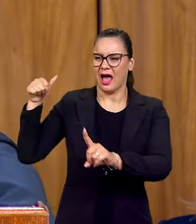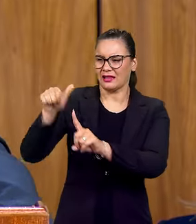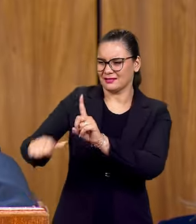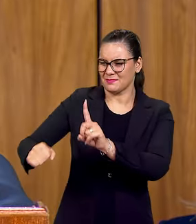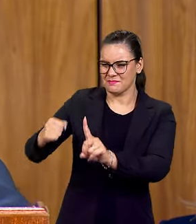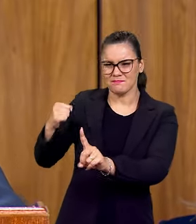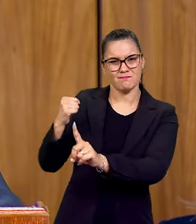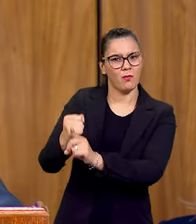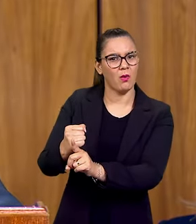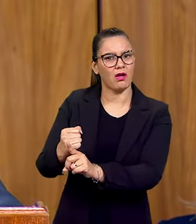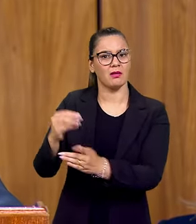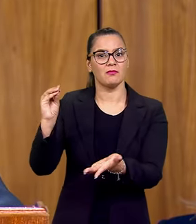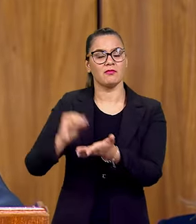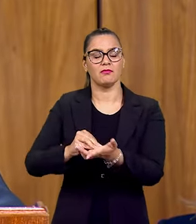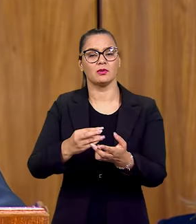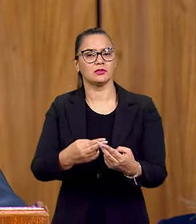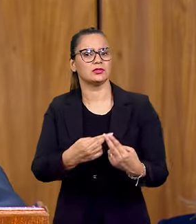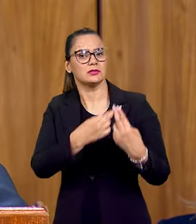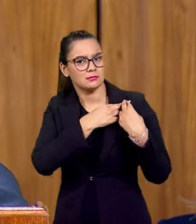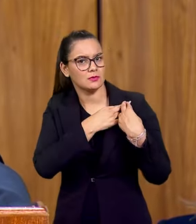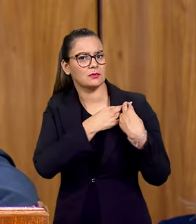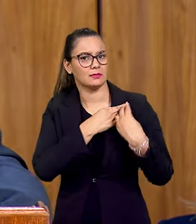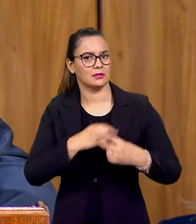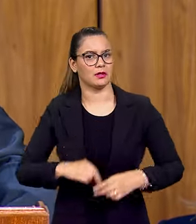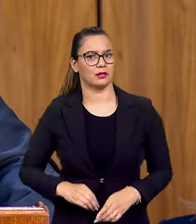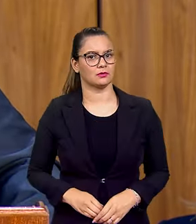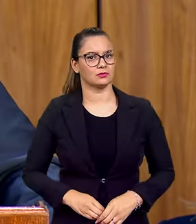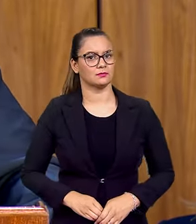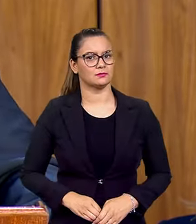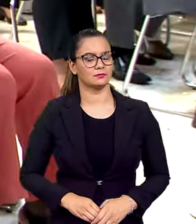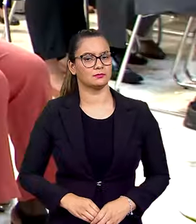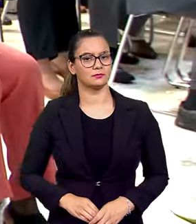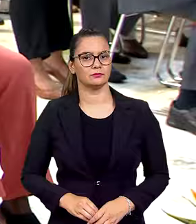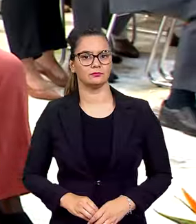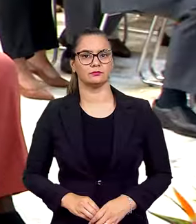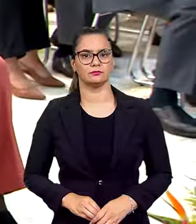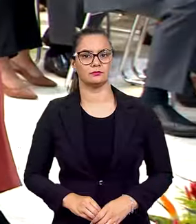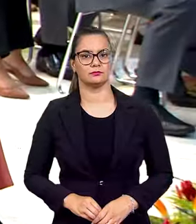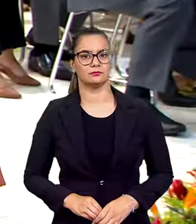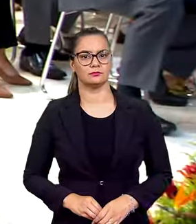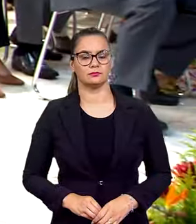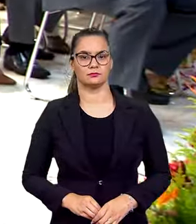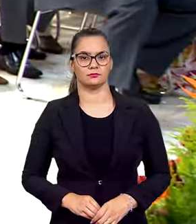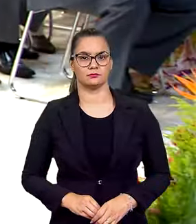e levá-la à morte por irresponsabilidade.